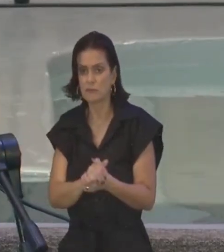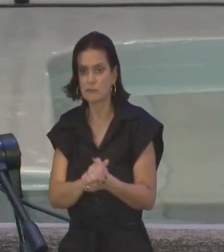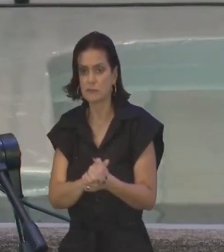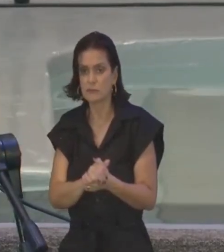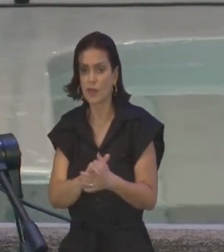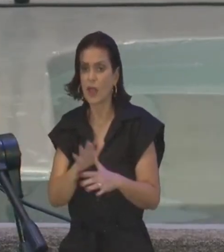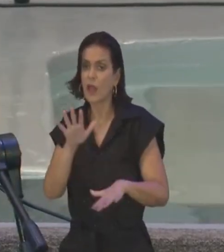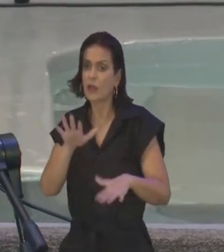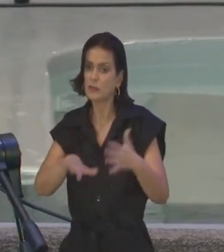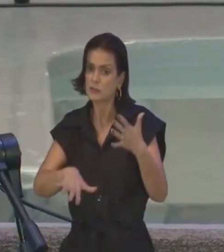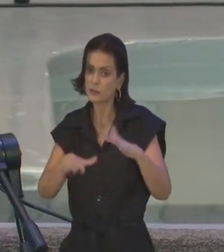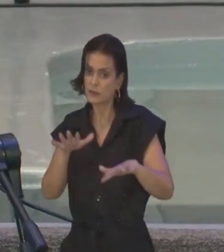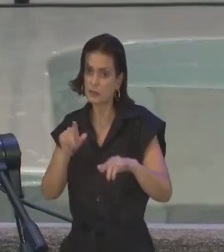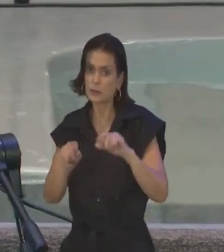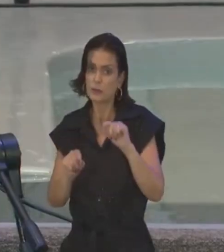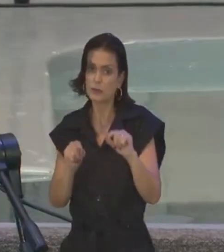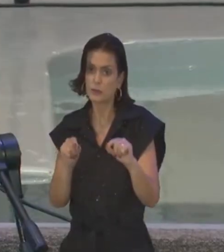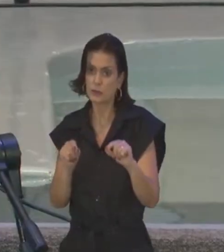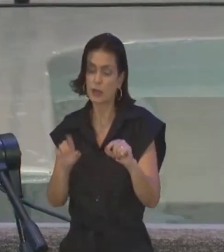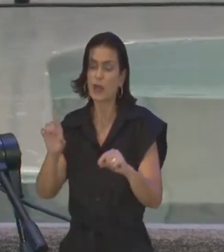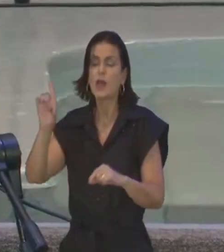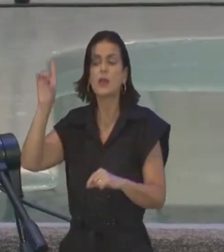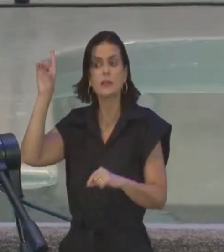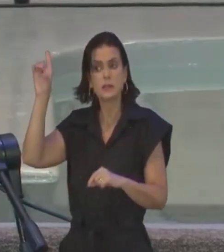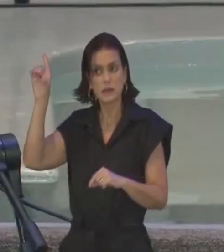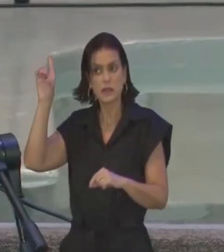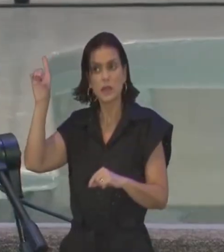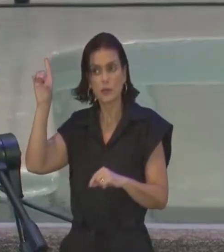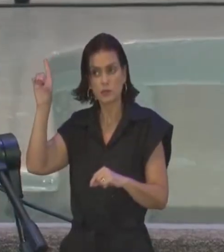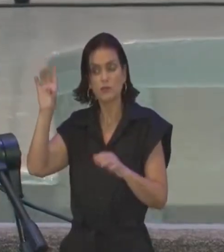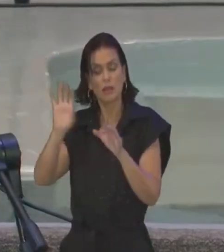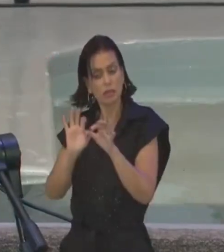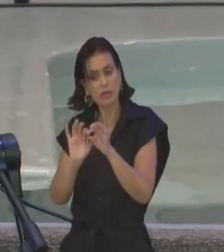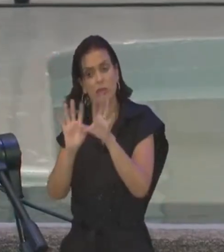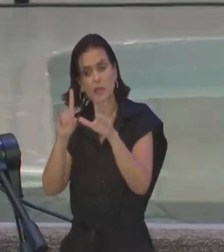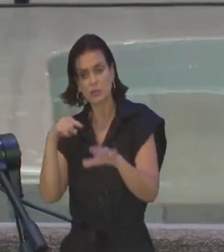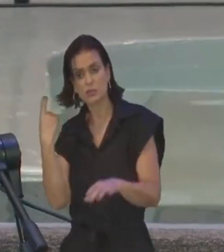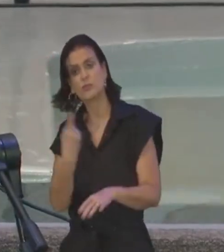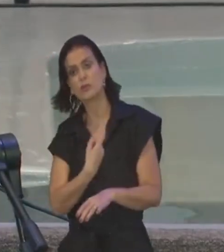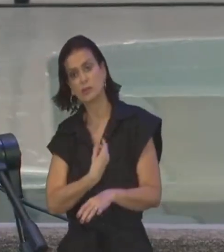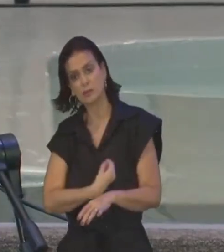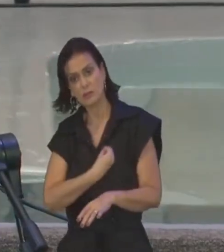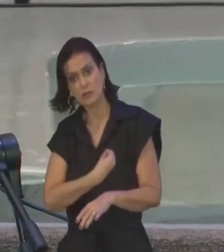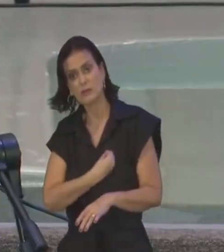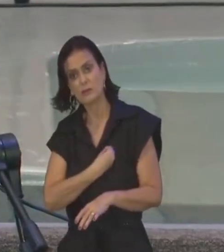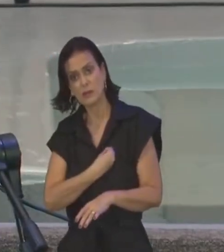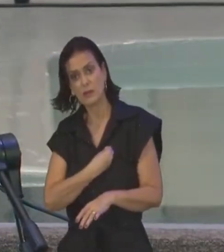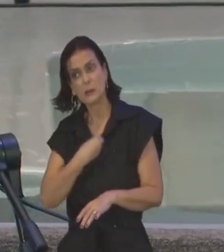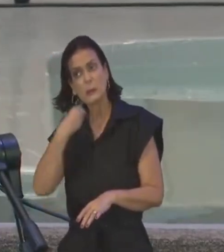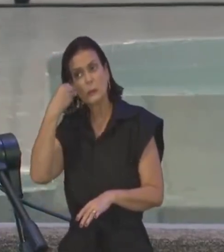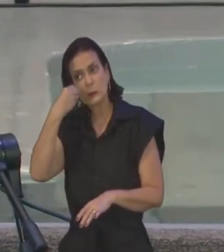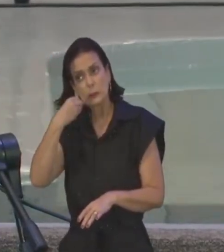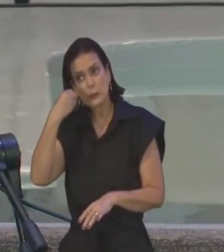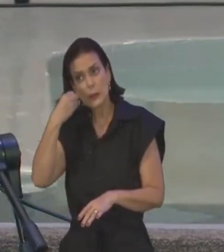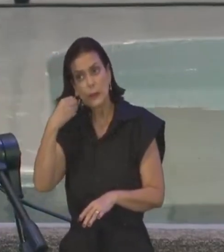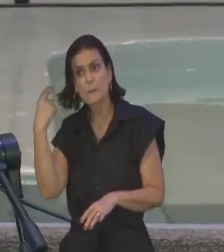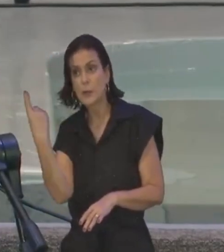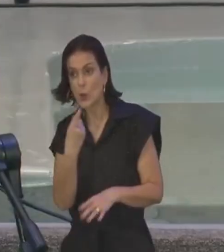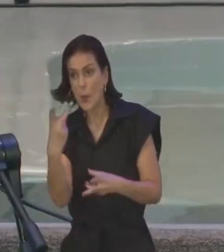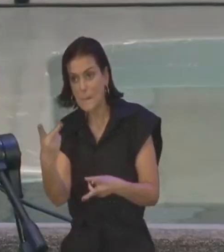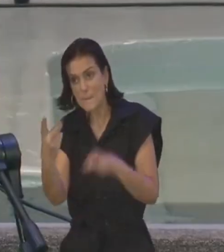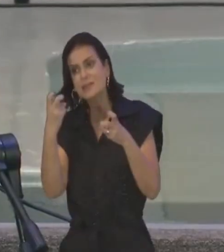Muitas vezes, Deus nos permite viver situações para percebermos a